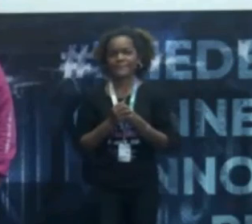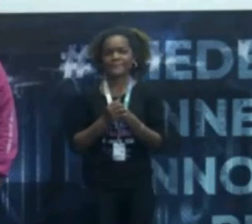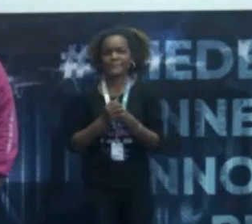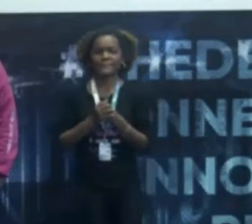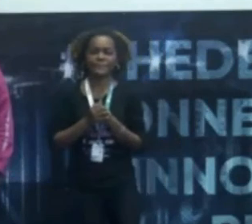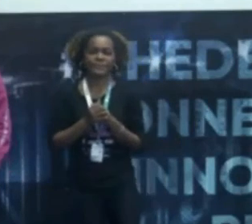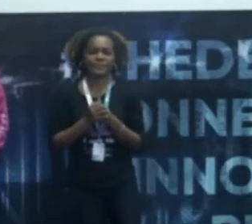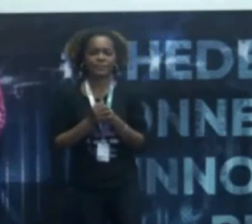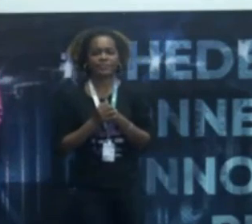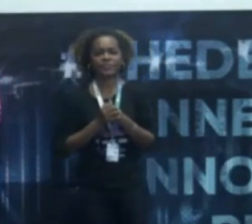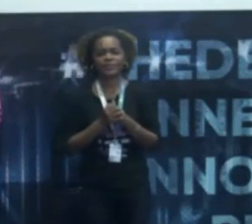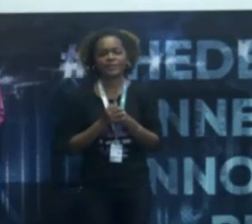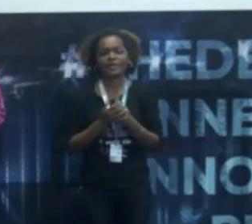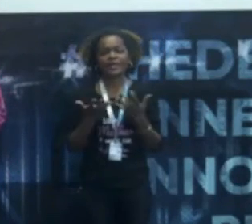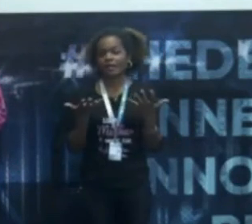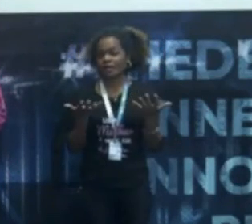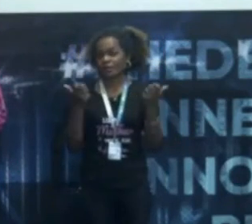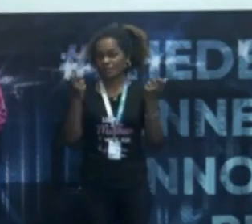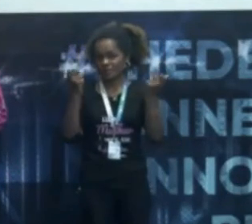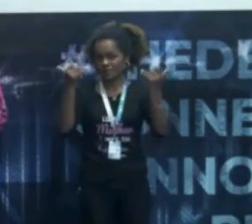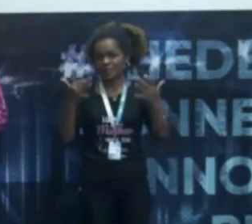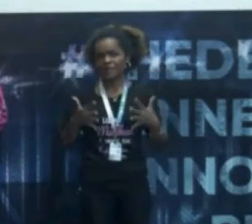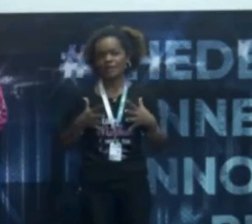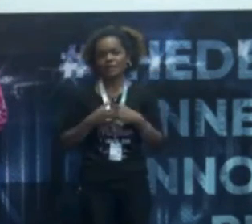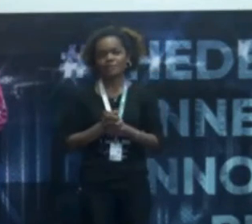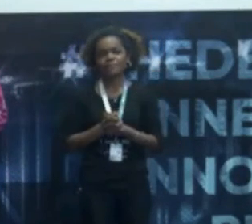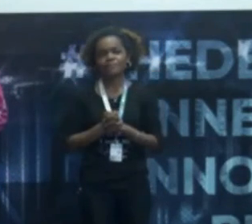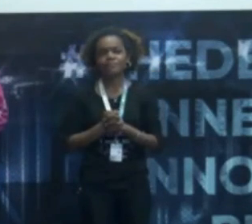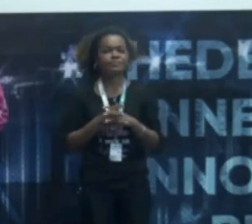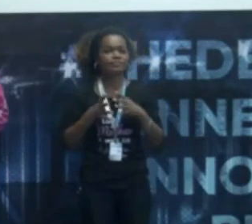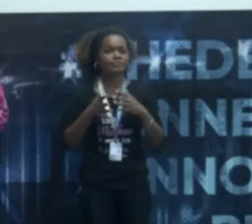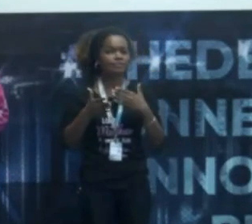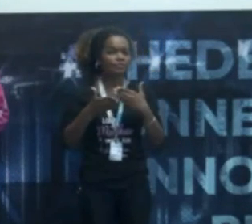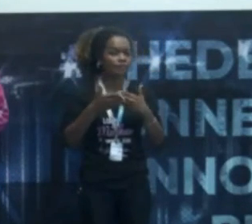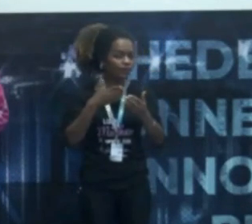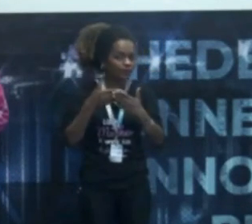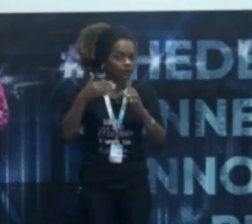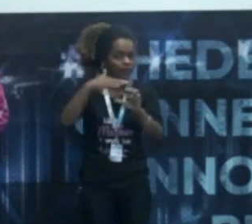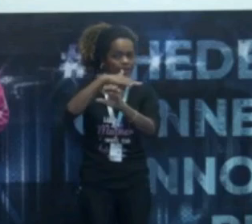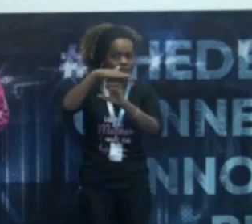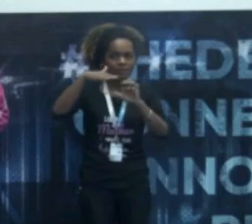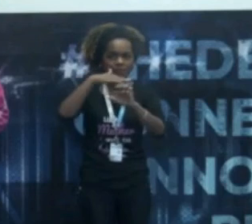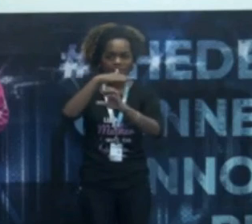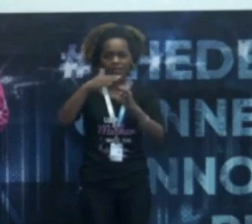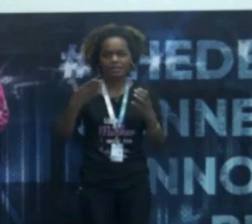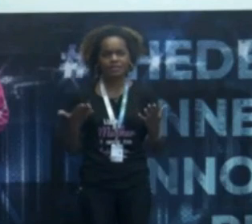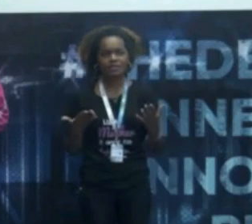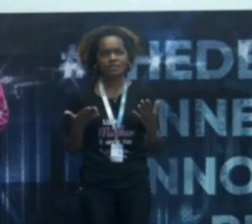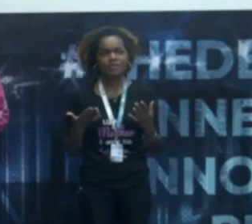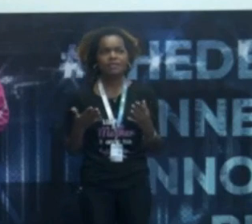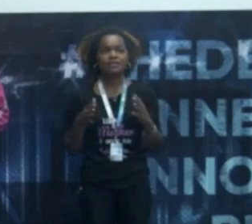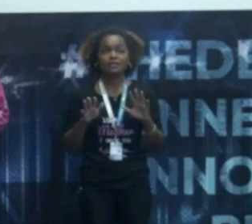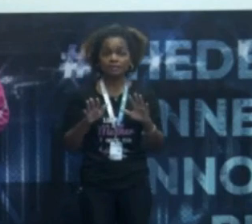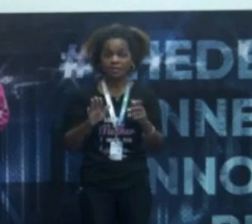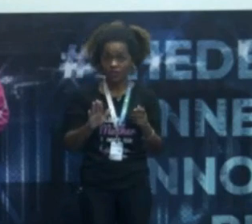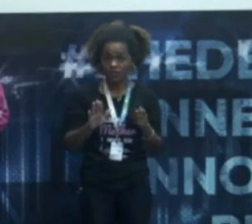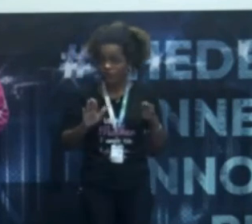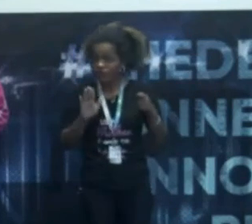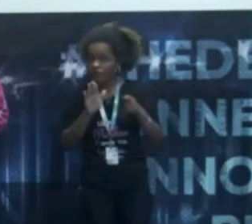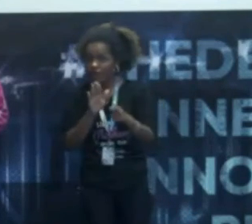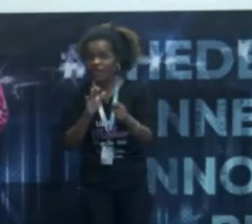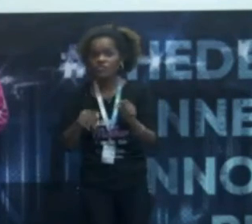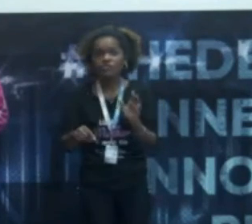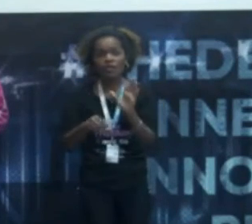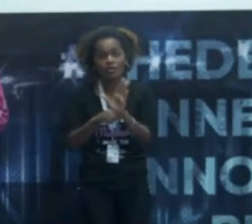Eu ia complementar, só que qualquer empresa que não investe em capacitação dos seus colaboradores, ela